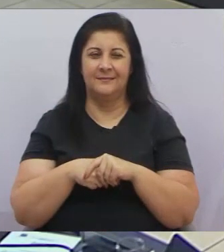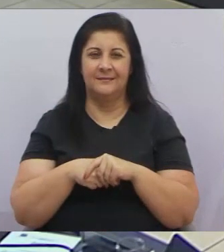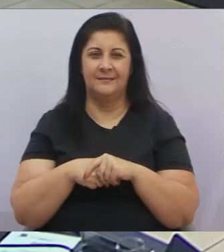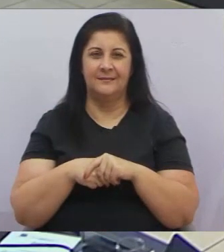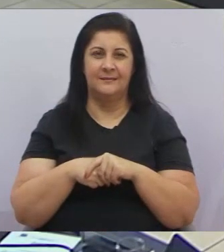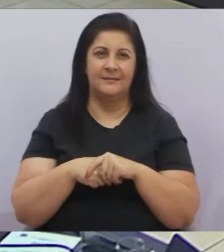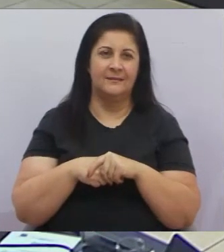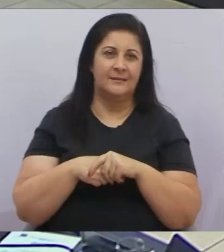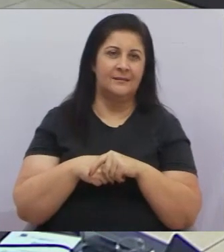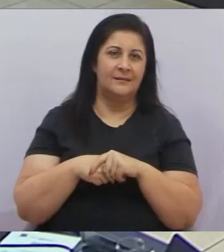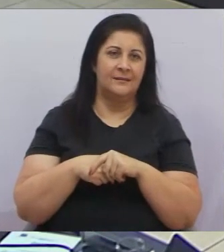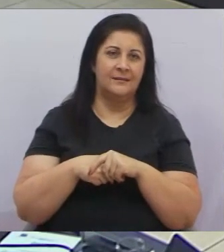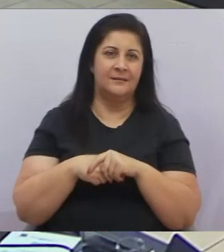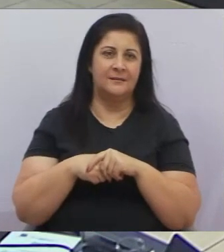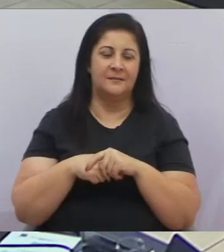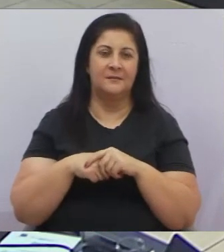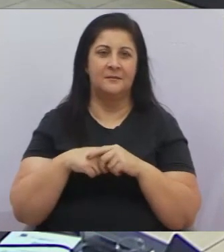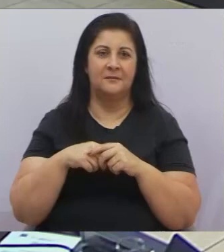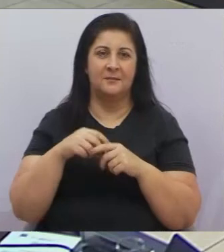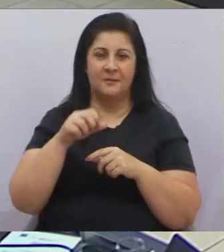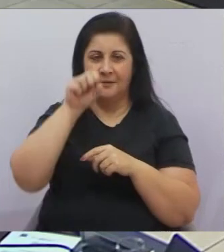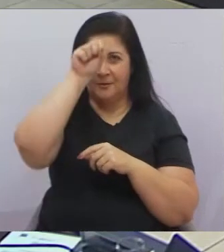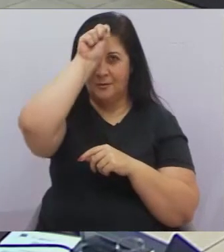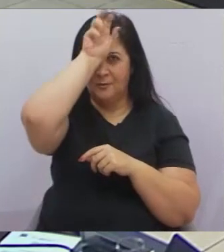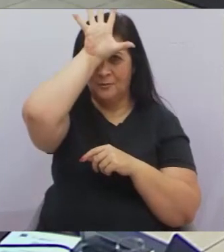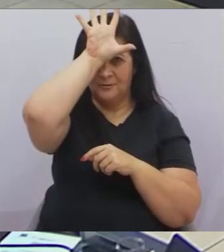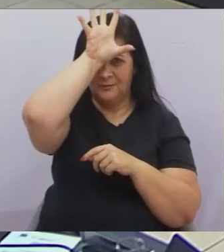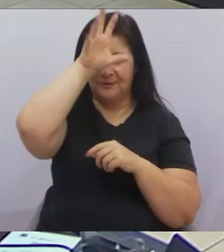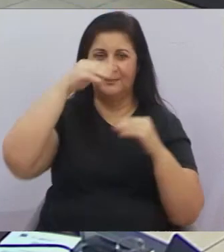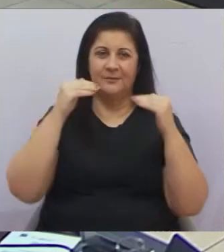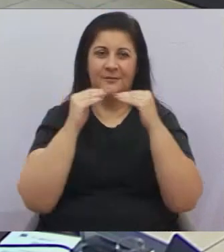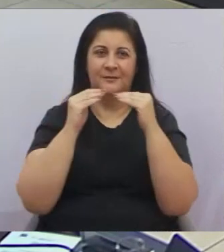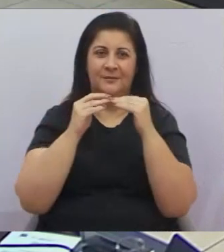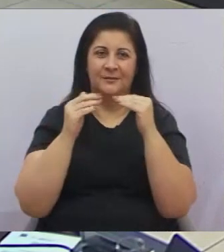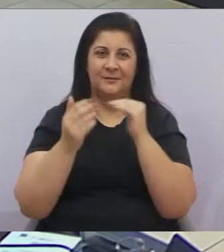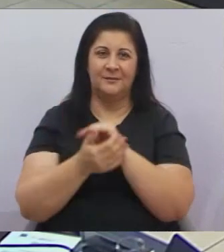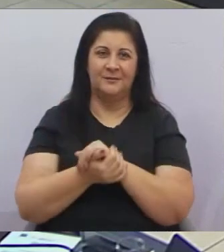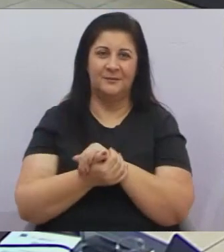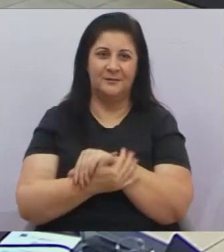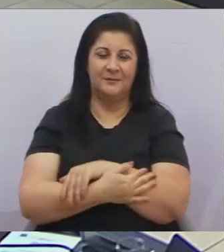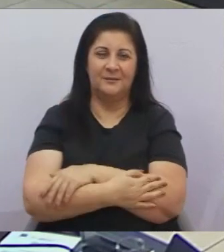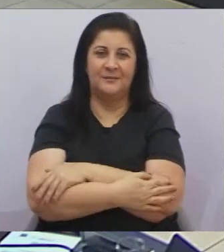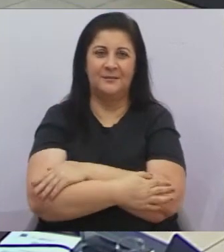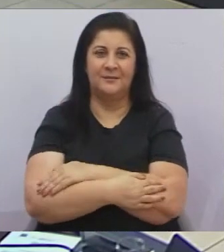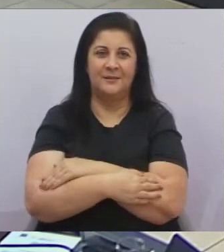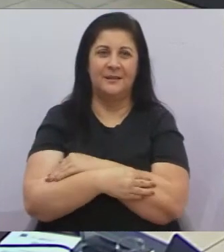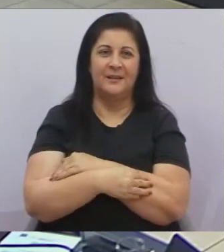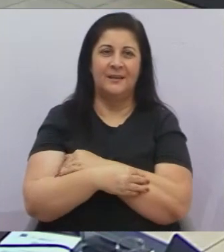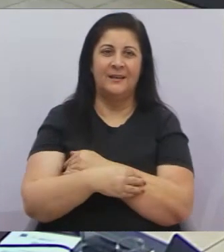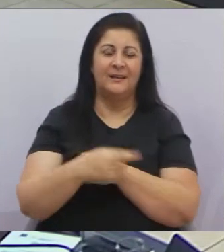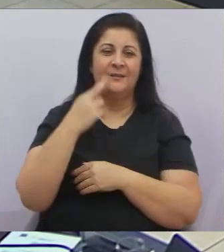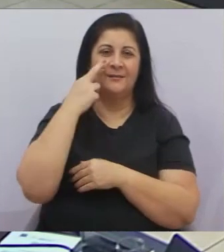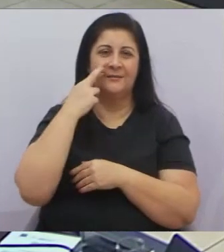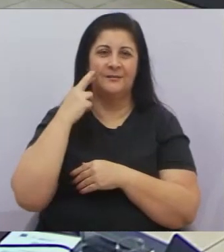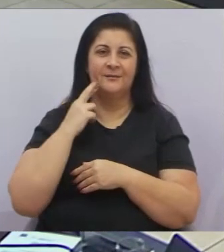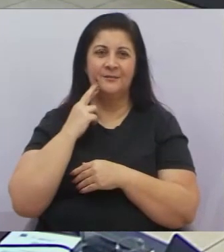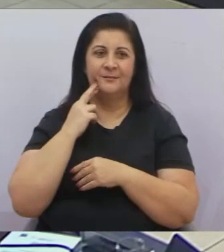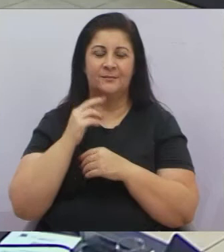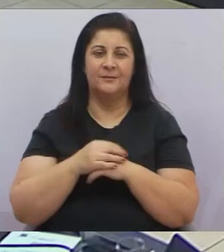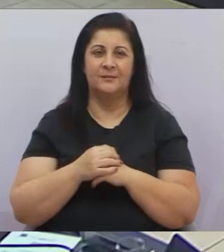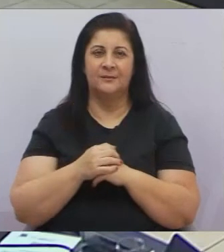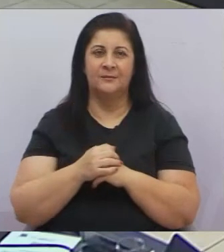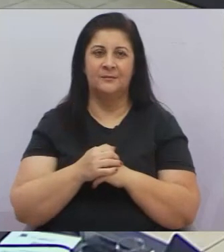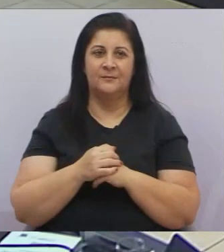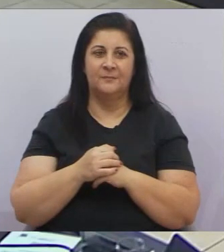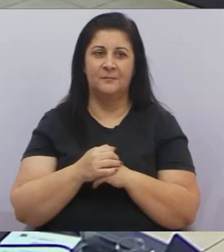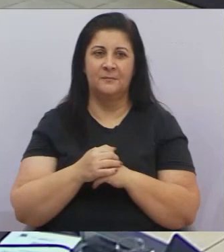vota o vereador Dr. Rodrigo Salomão? Favorável. Como vota o vereador Rogério Timóteo? Senhor